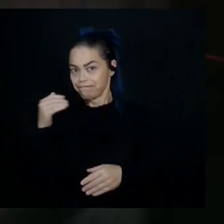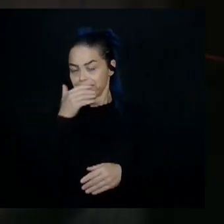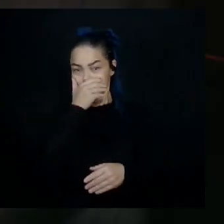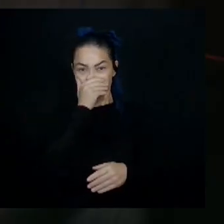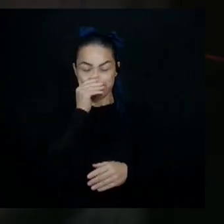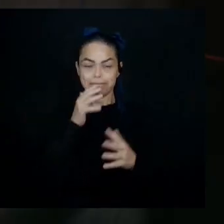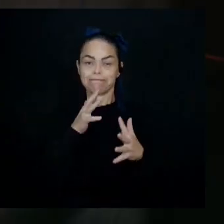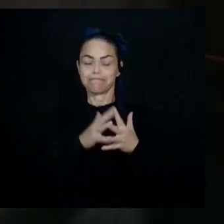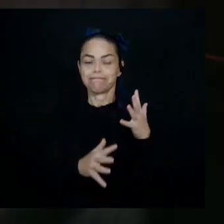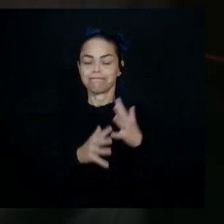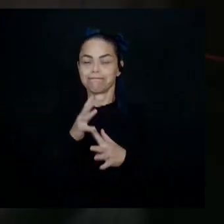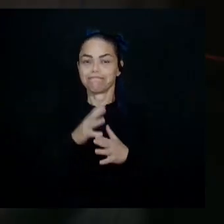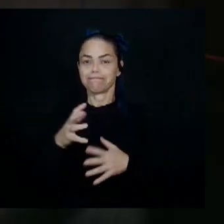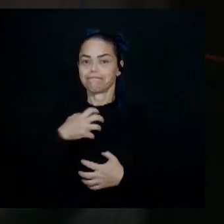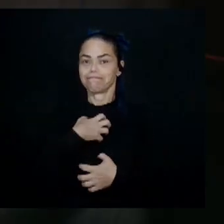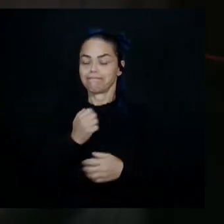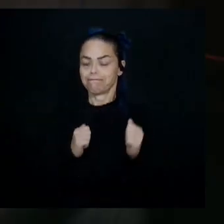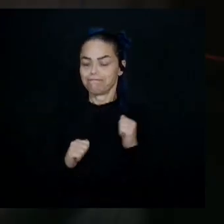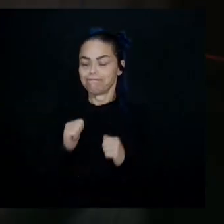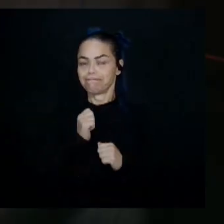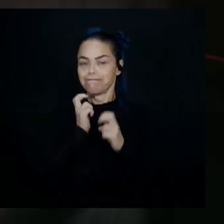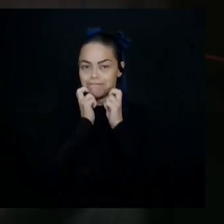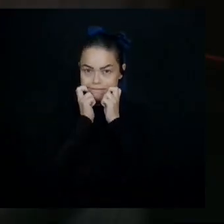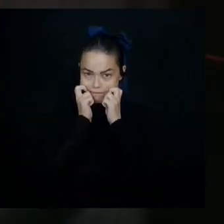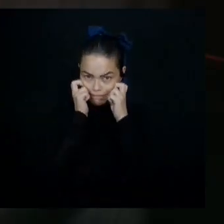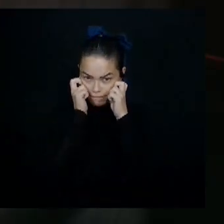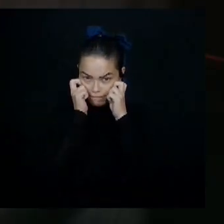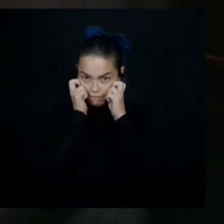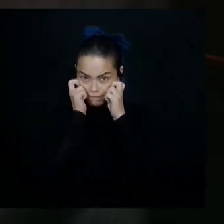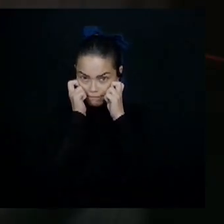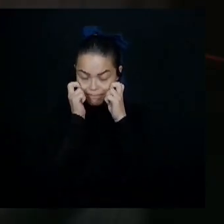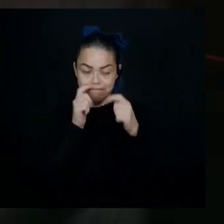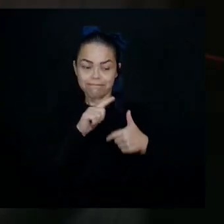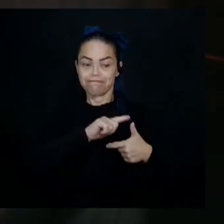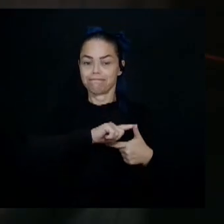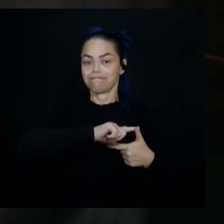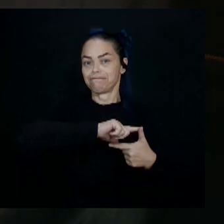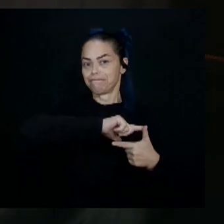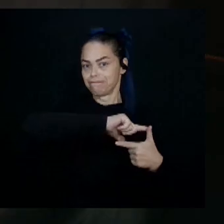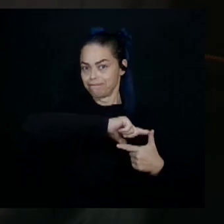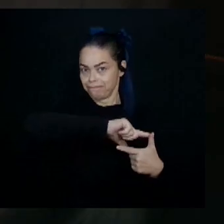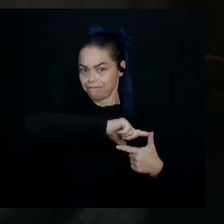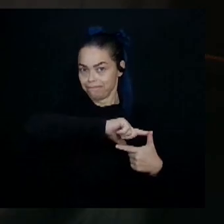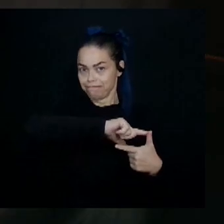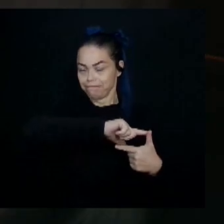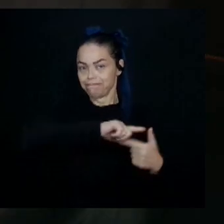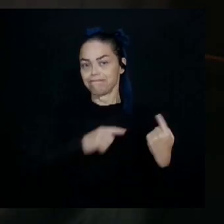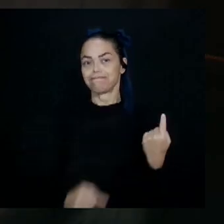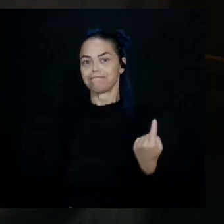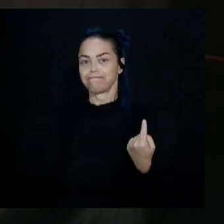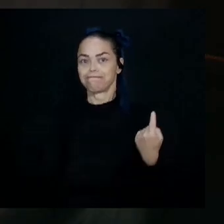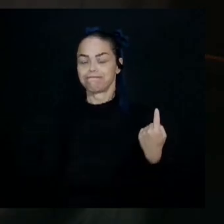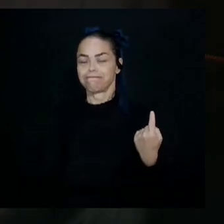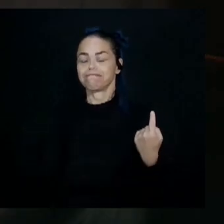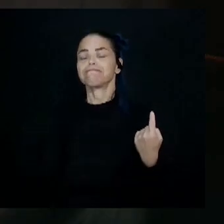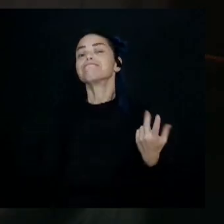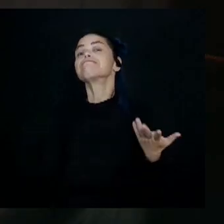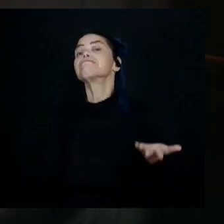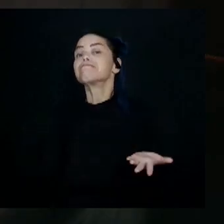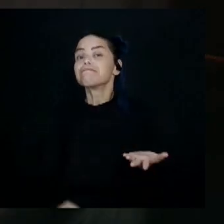emocional, ansiedade, vergonha e até um isolamento social. E a pergunta que fica é: como